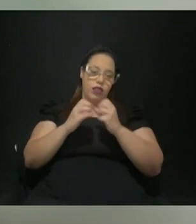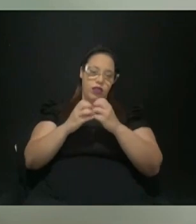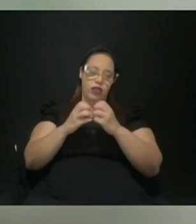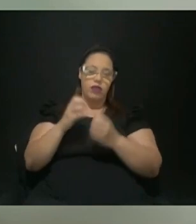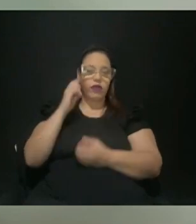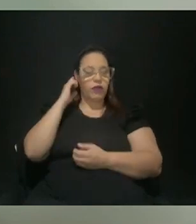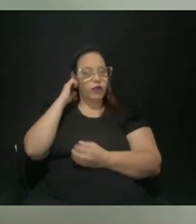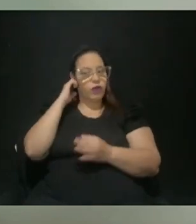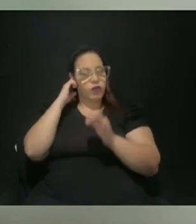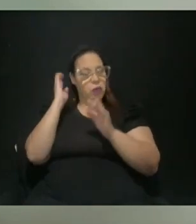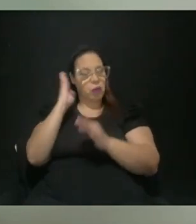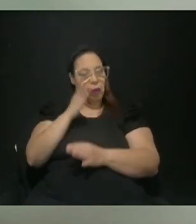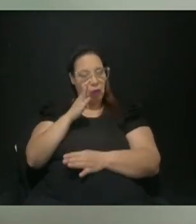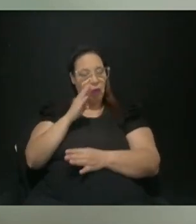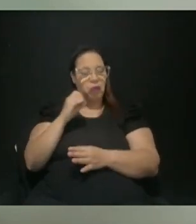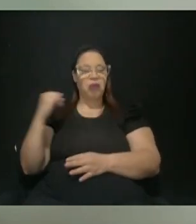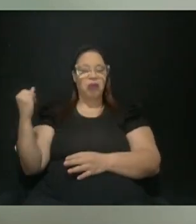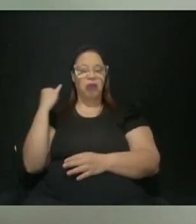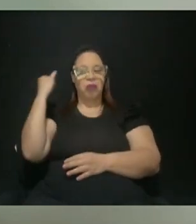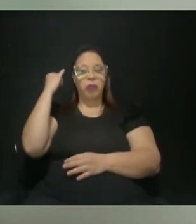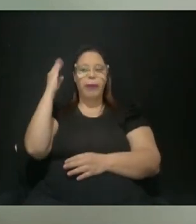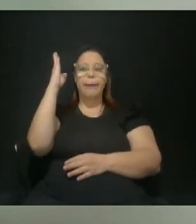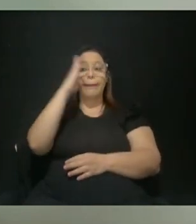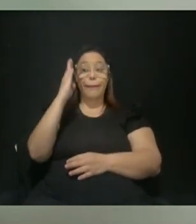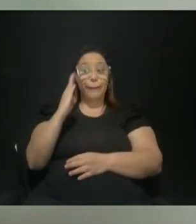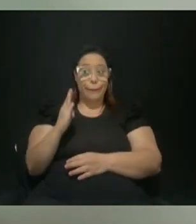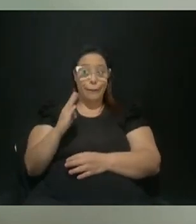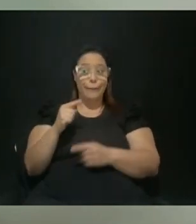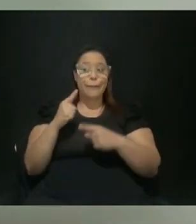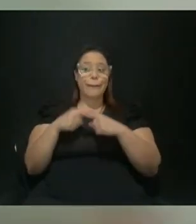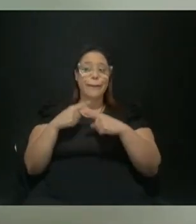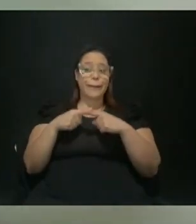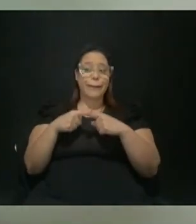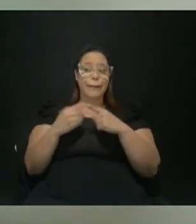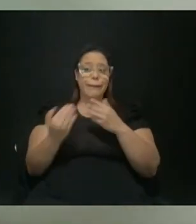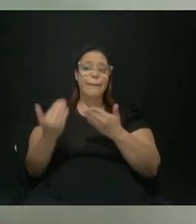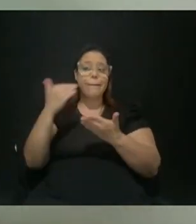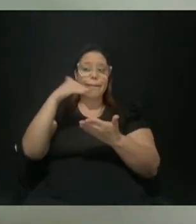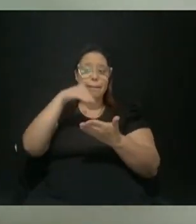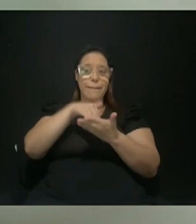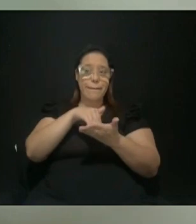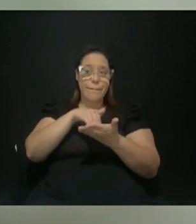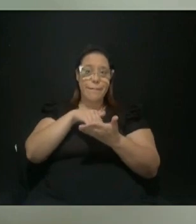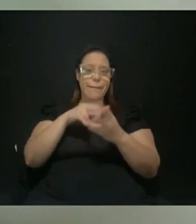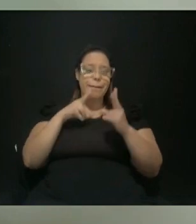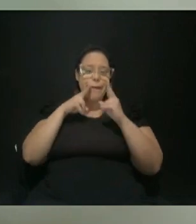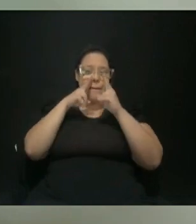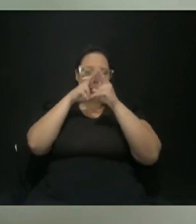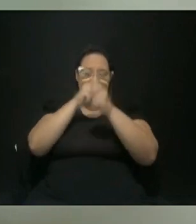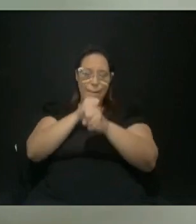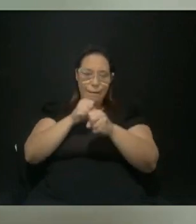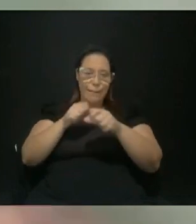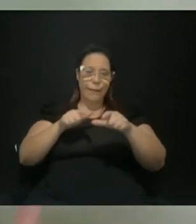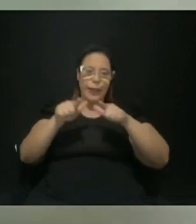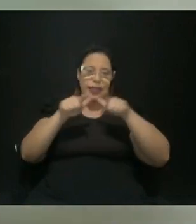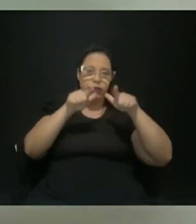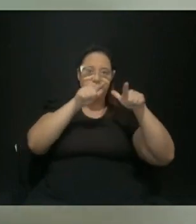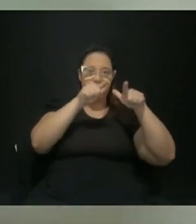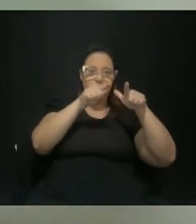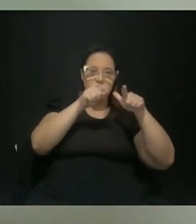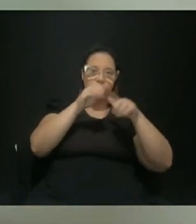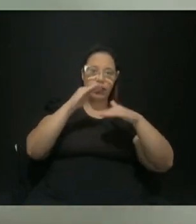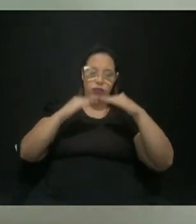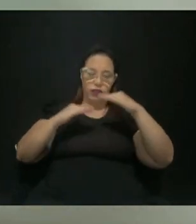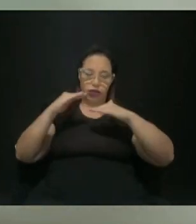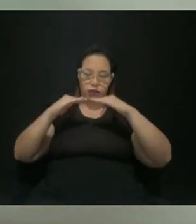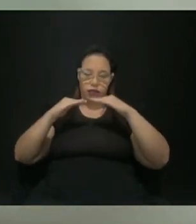muito importante para o país, porque traz, então, a força, né, do mercado regulado. Hoje já se tem